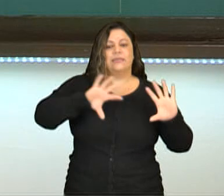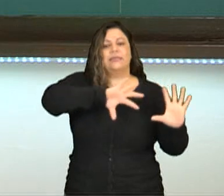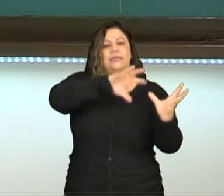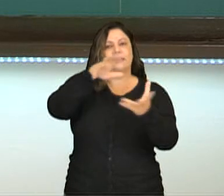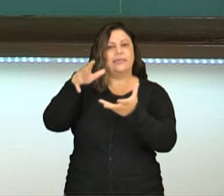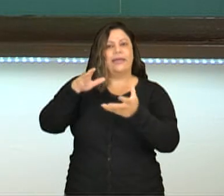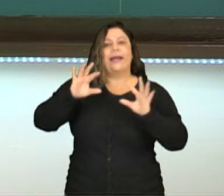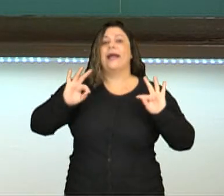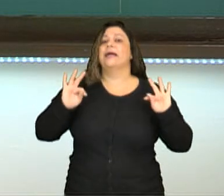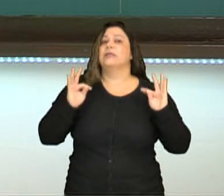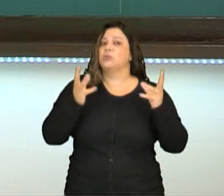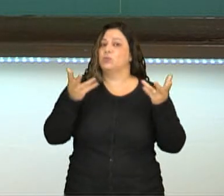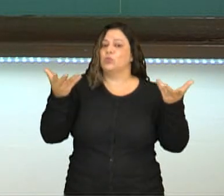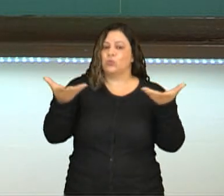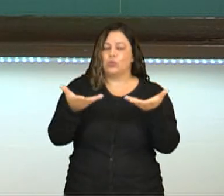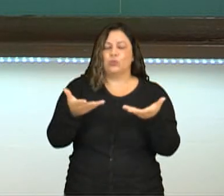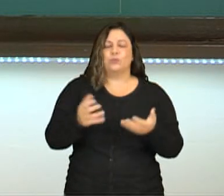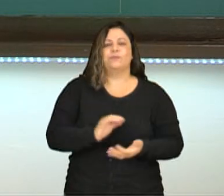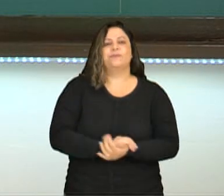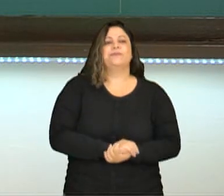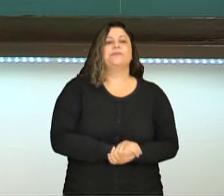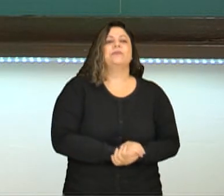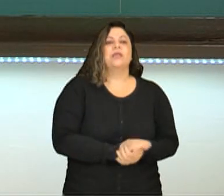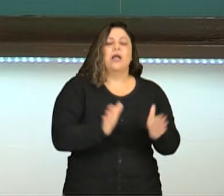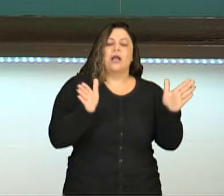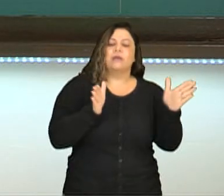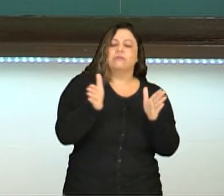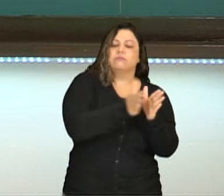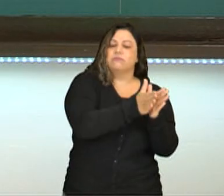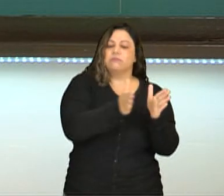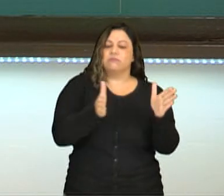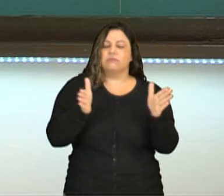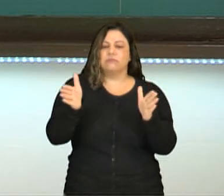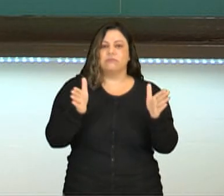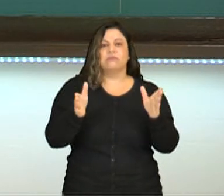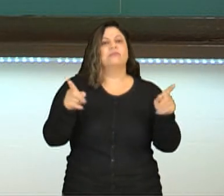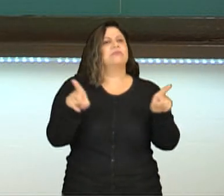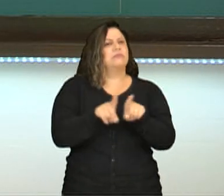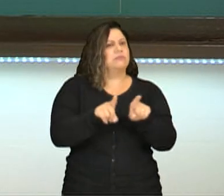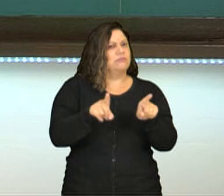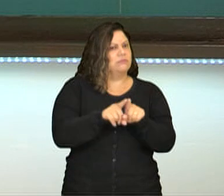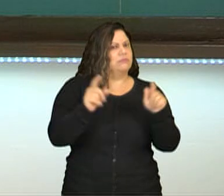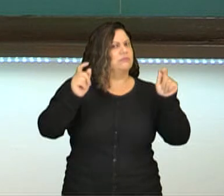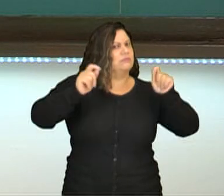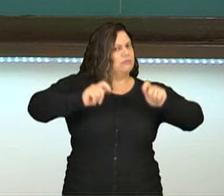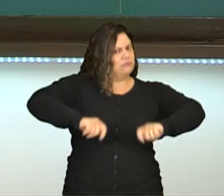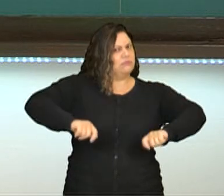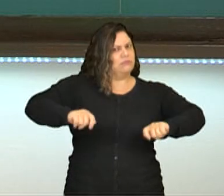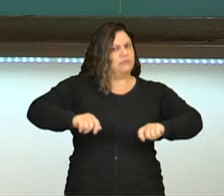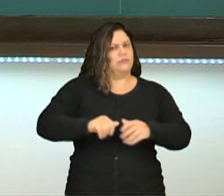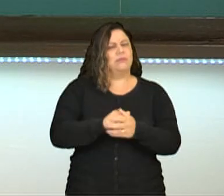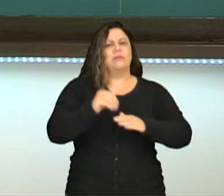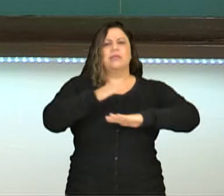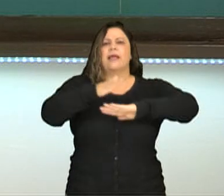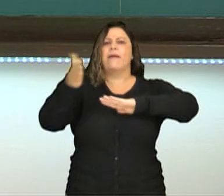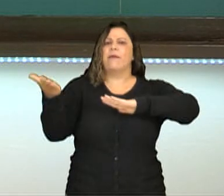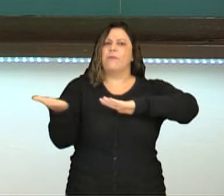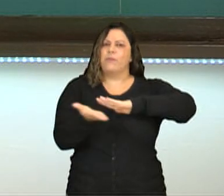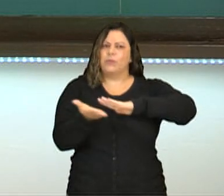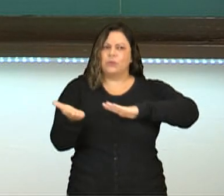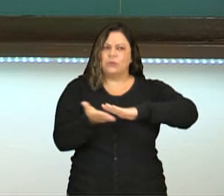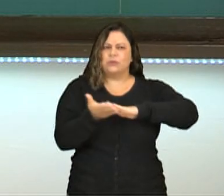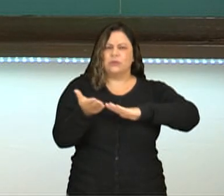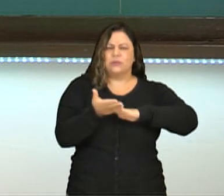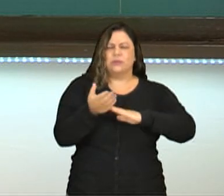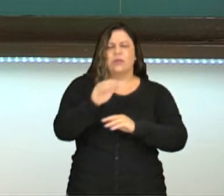vai aparecer também no período escolástico já é um ensaio do que vai vir depois na modernidade. E aqui nós vemos os alquimistas como esses